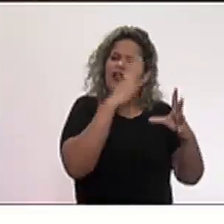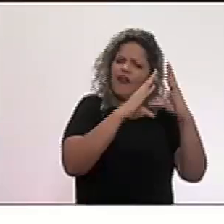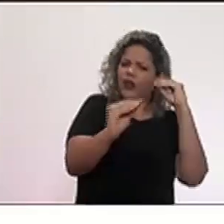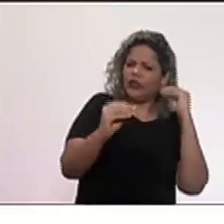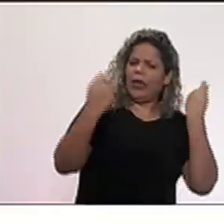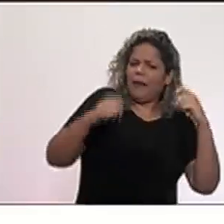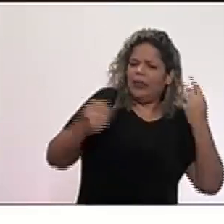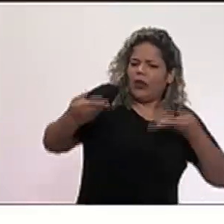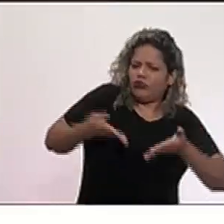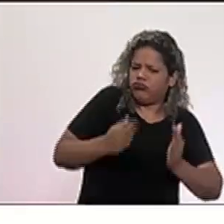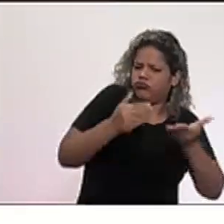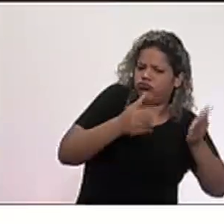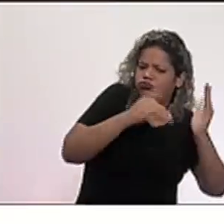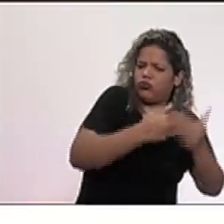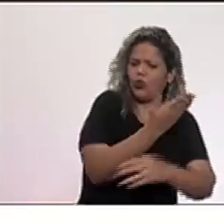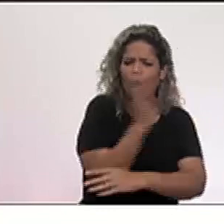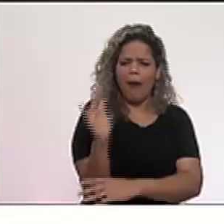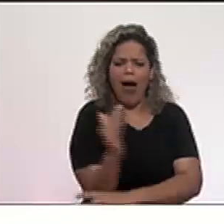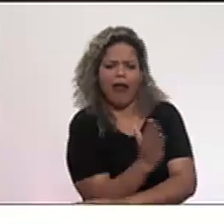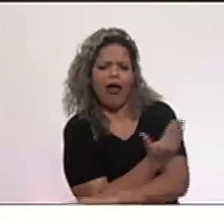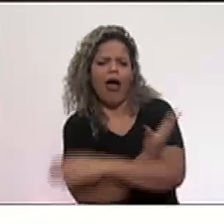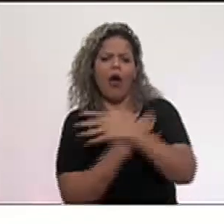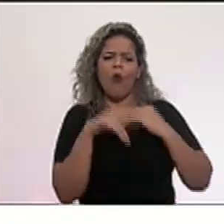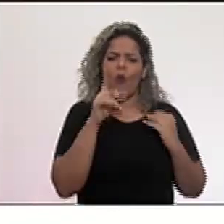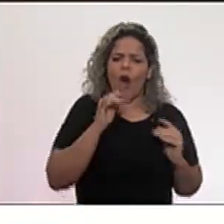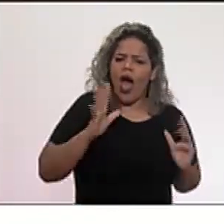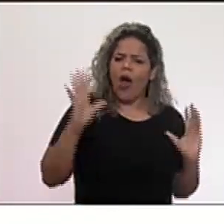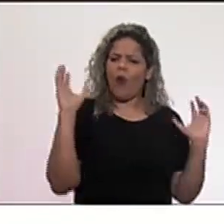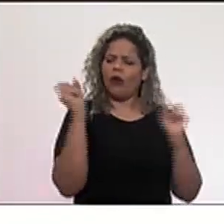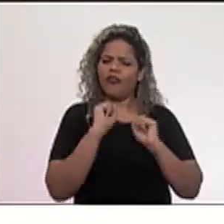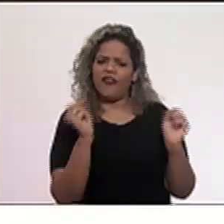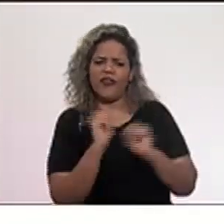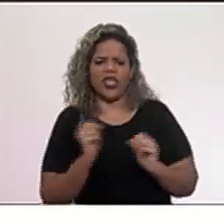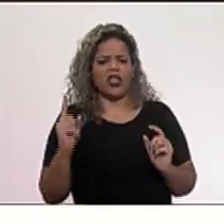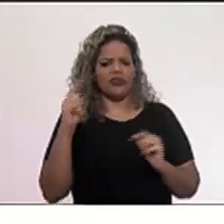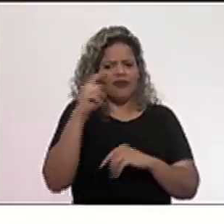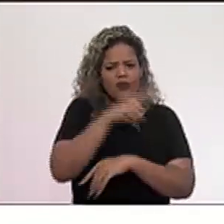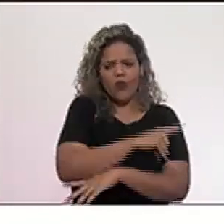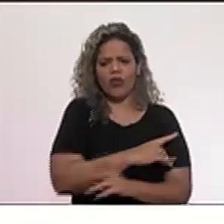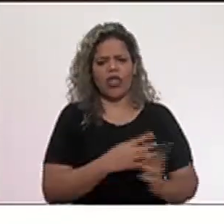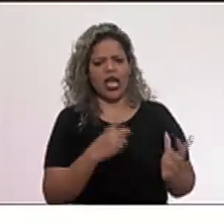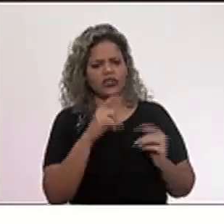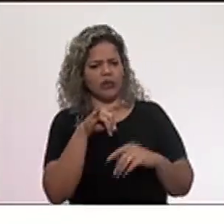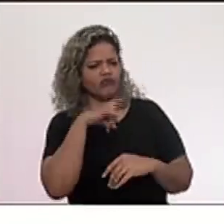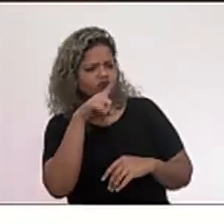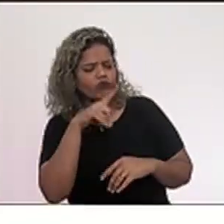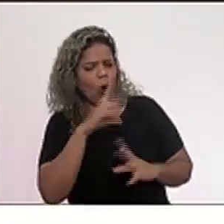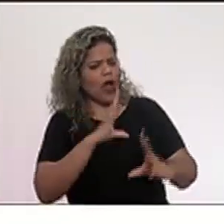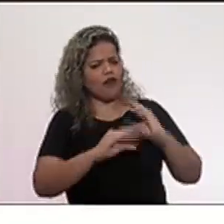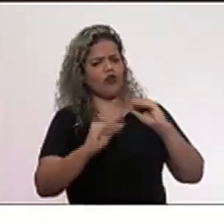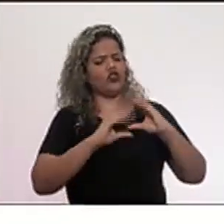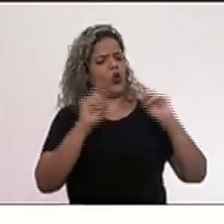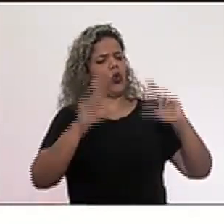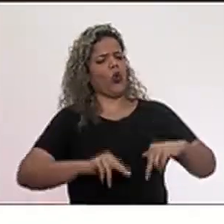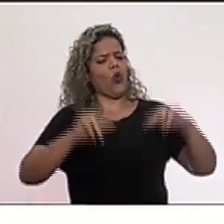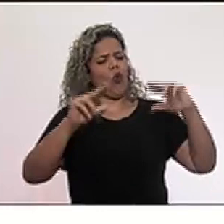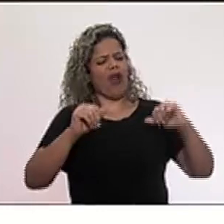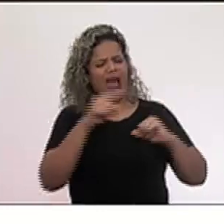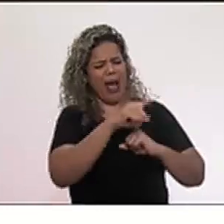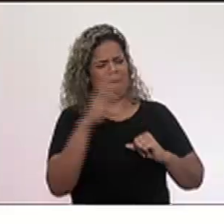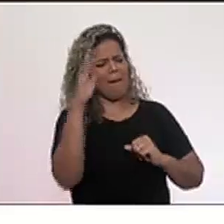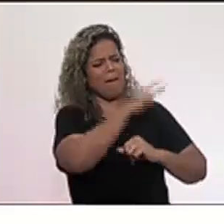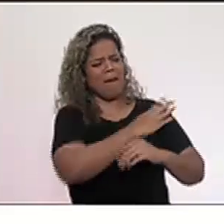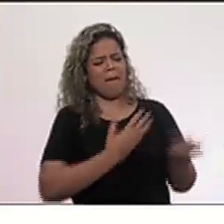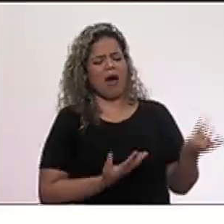que atravessar por tubarões, água fria e toda a dificuldade do mundo. Esses marginais, essas sementinhas do